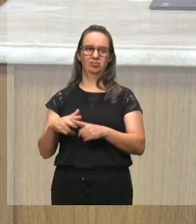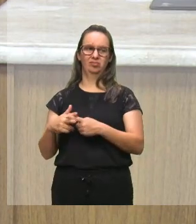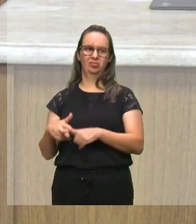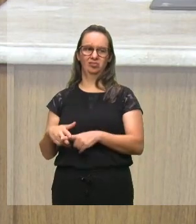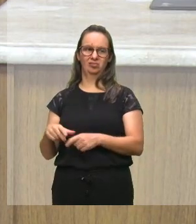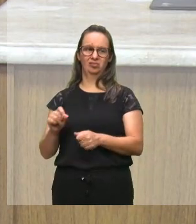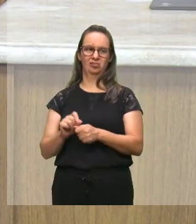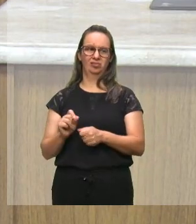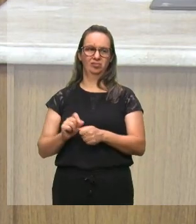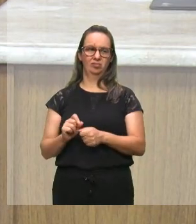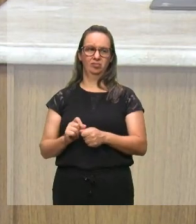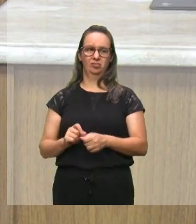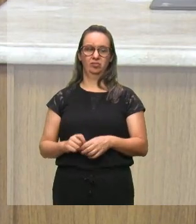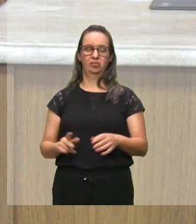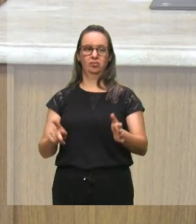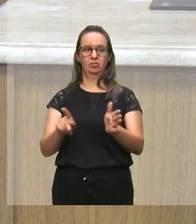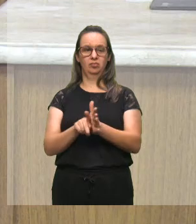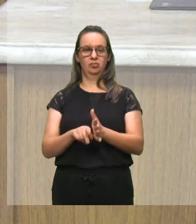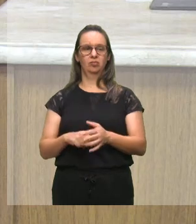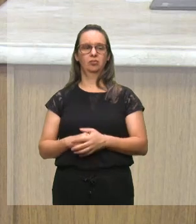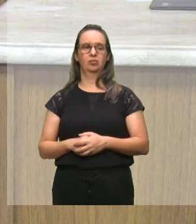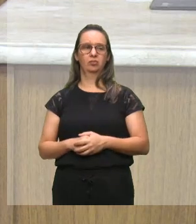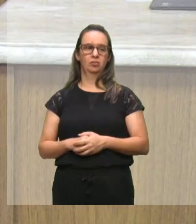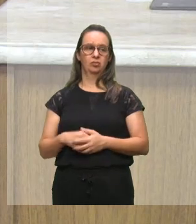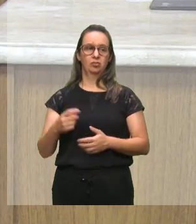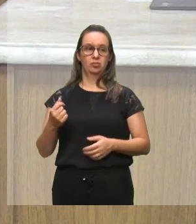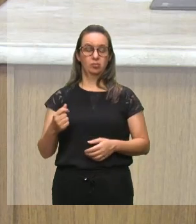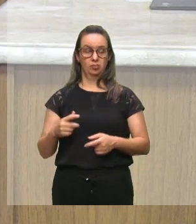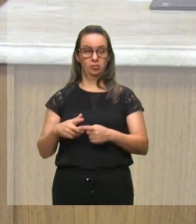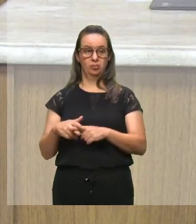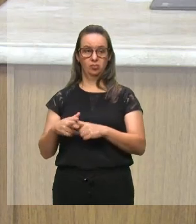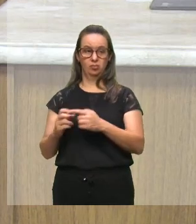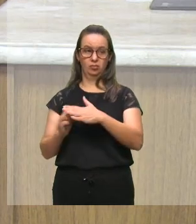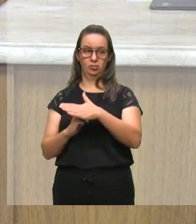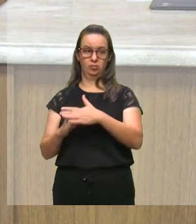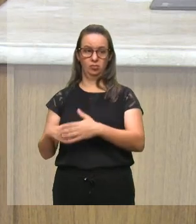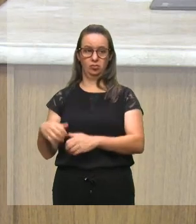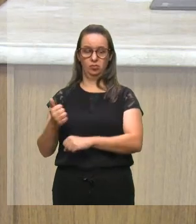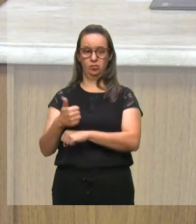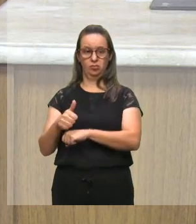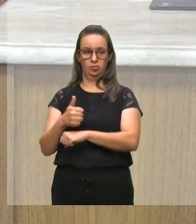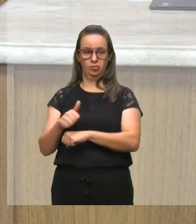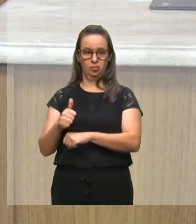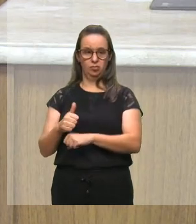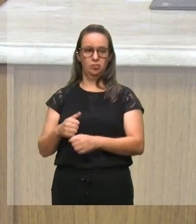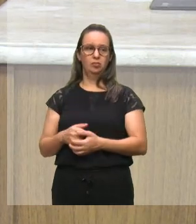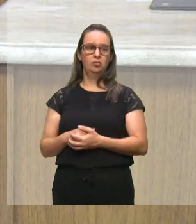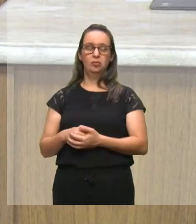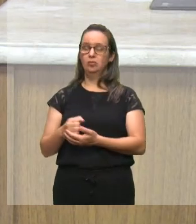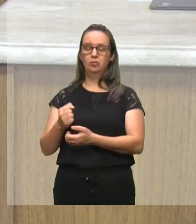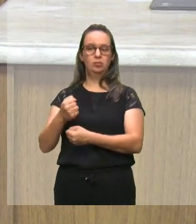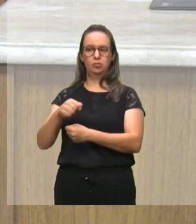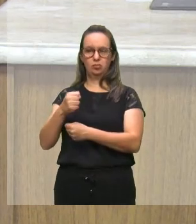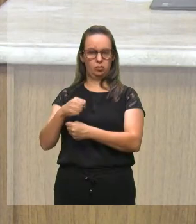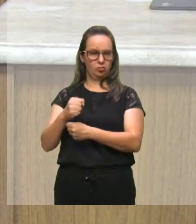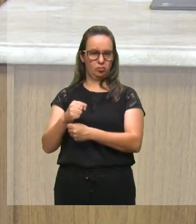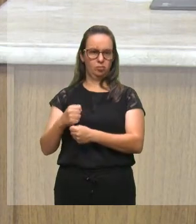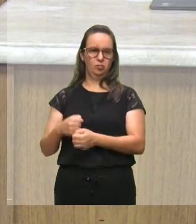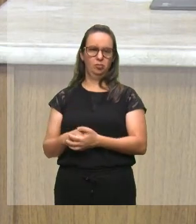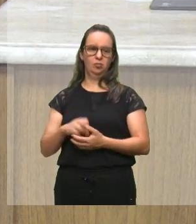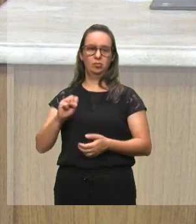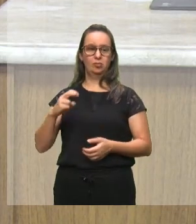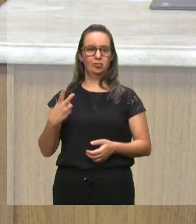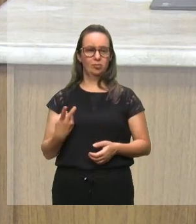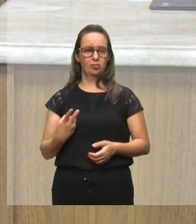pela própria administração, com recurso da manutenção do Departamento de Obras ou com pessoal próprio, porque